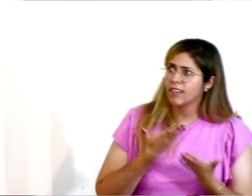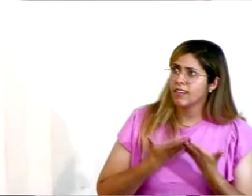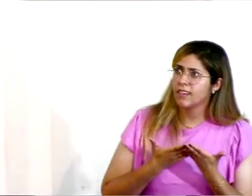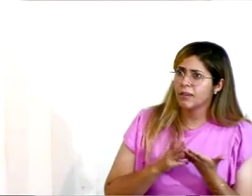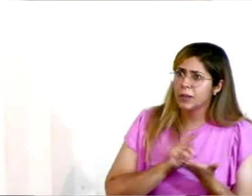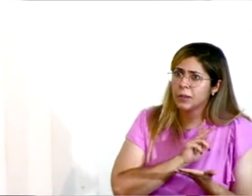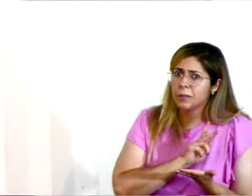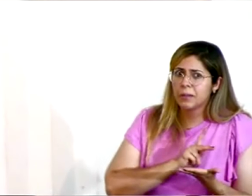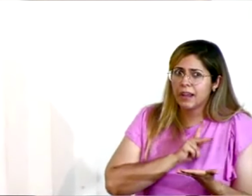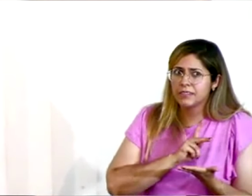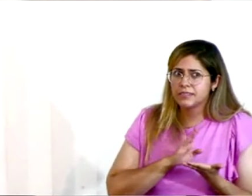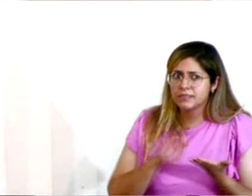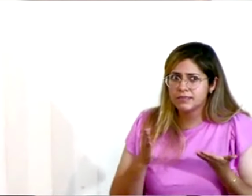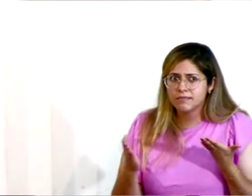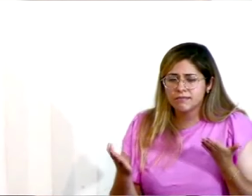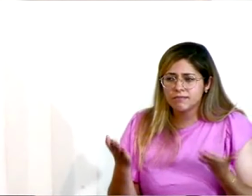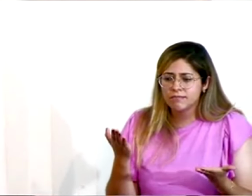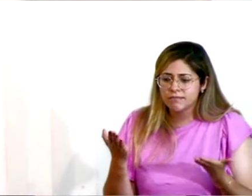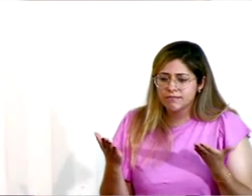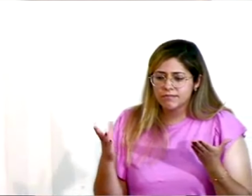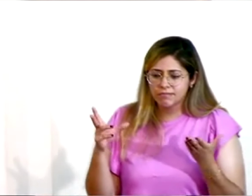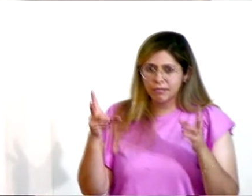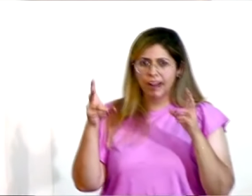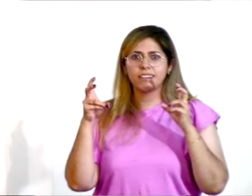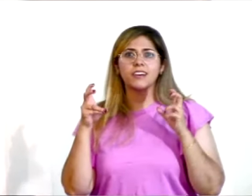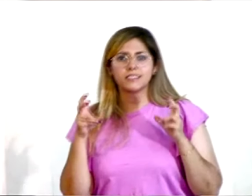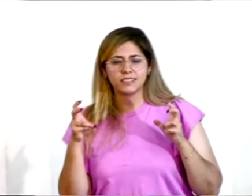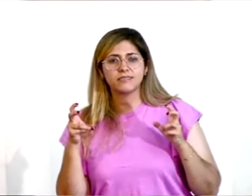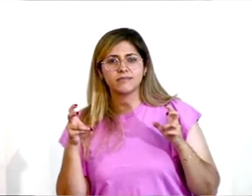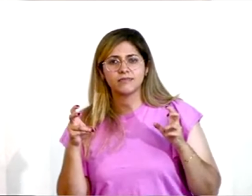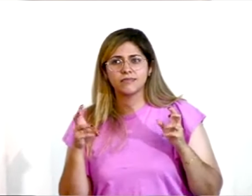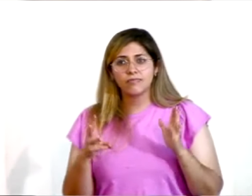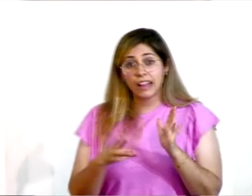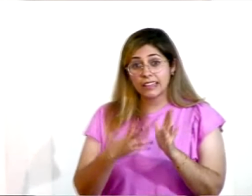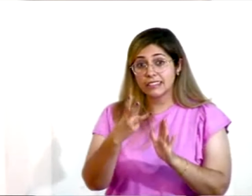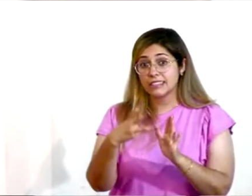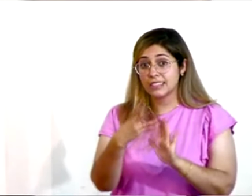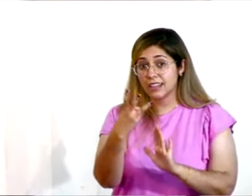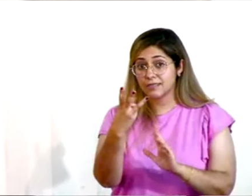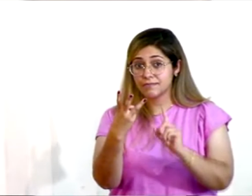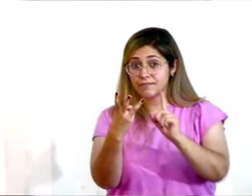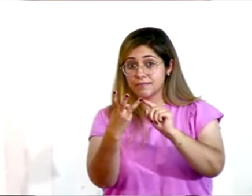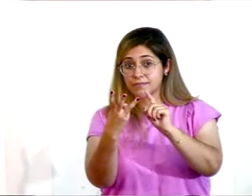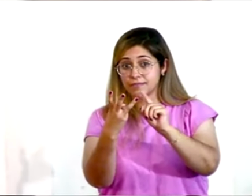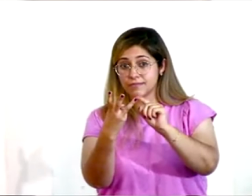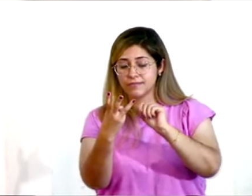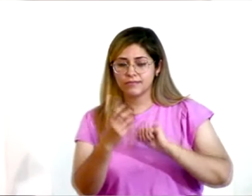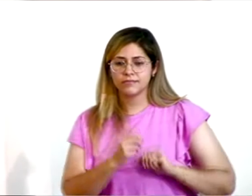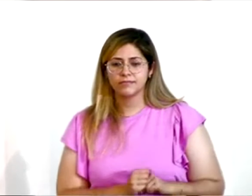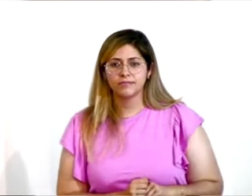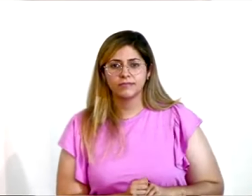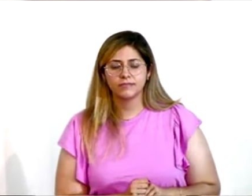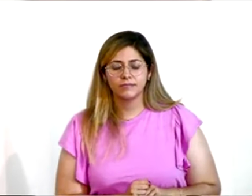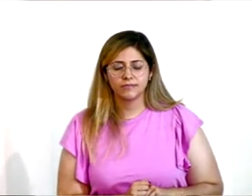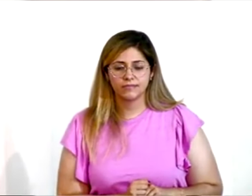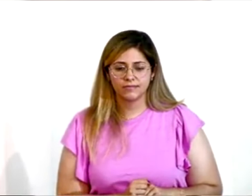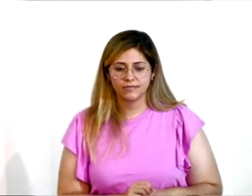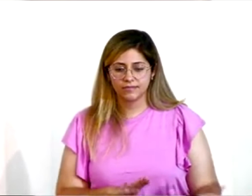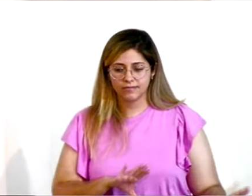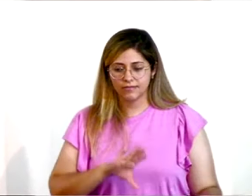luz, a voz, que nós vemos o terceiro aspecto aqui em Saulo. Havia uma ordem ali, havia